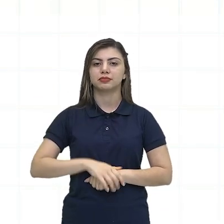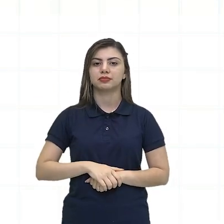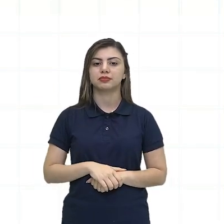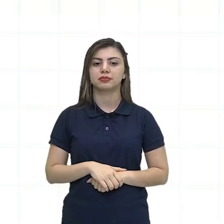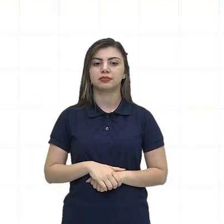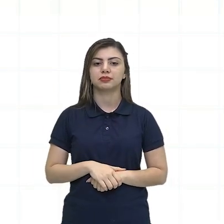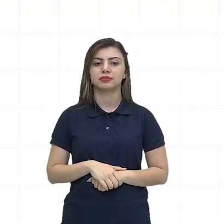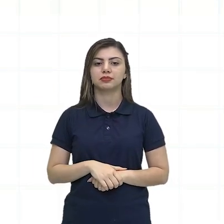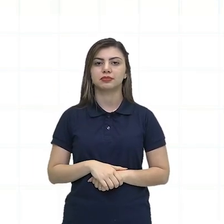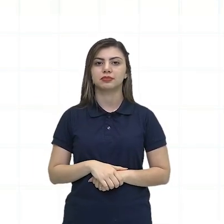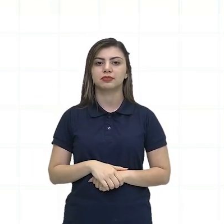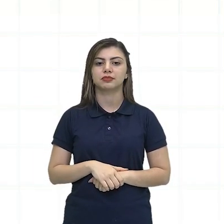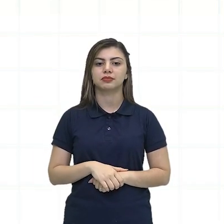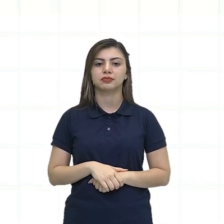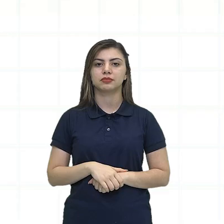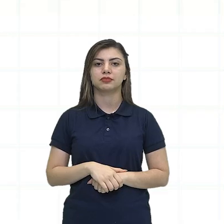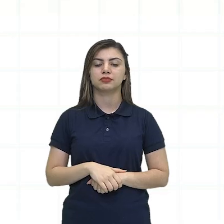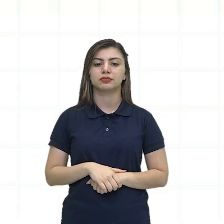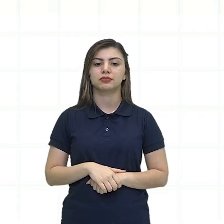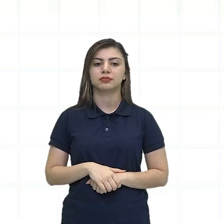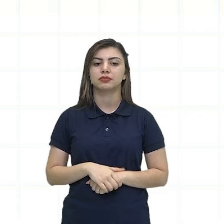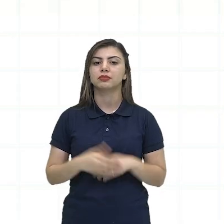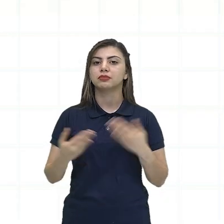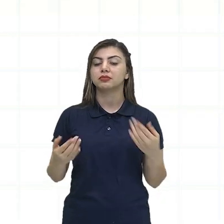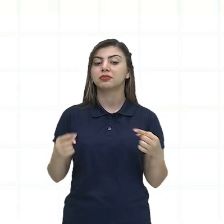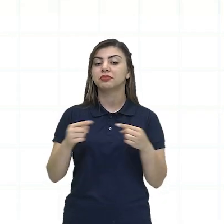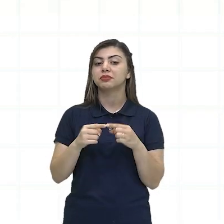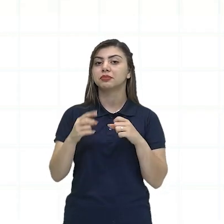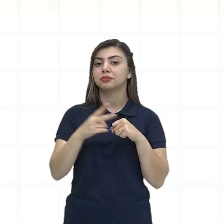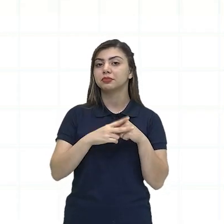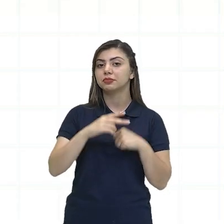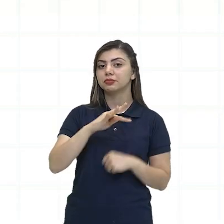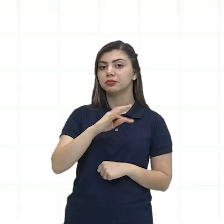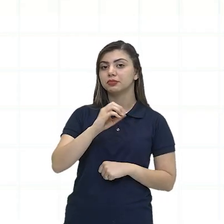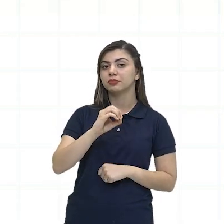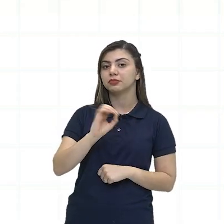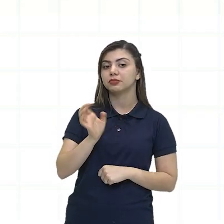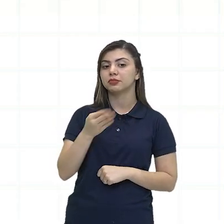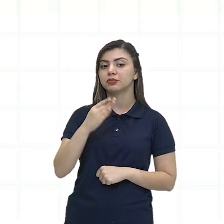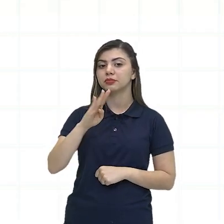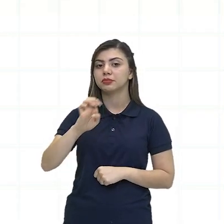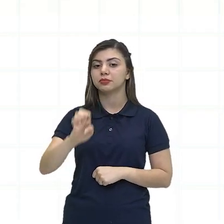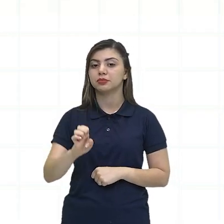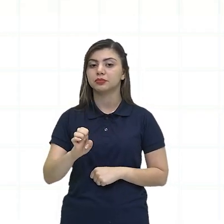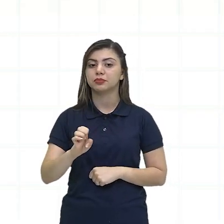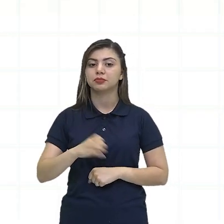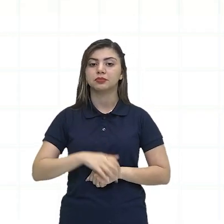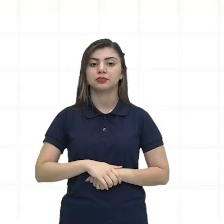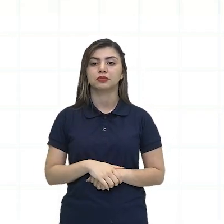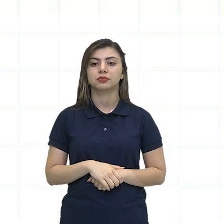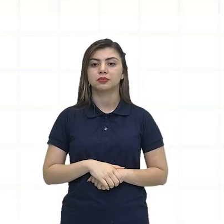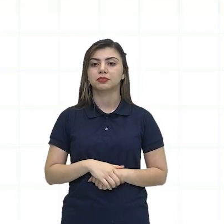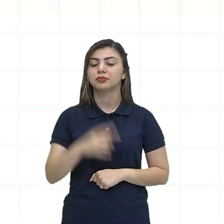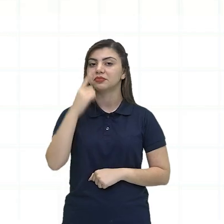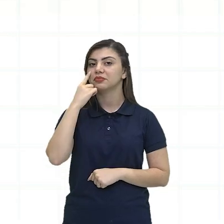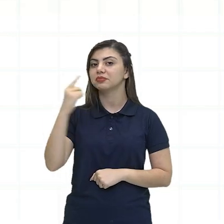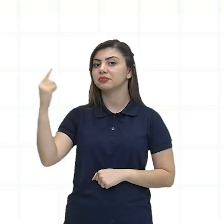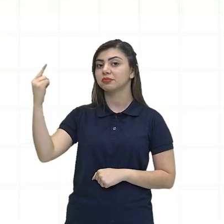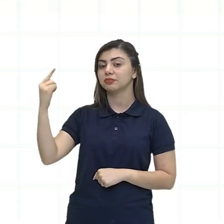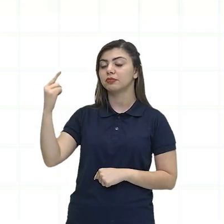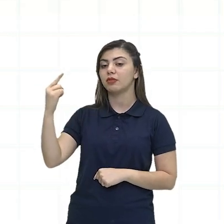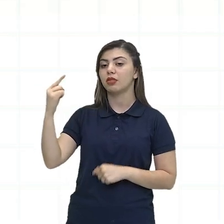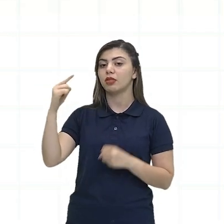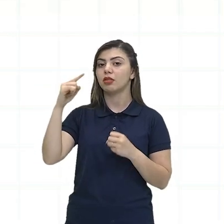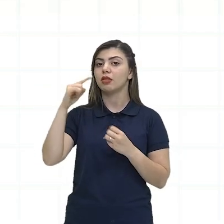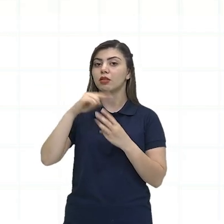Paul. Isso aqui é verbo to be. Isso aqui, verbo to be,